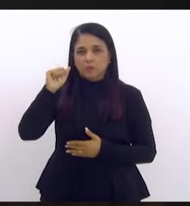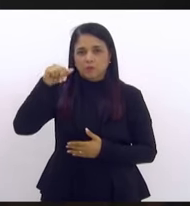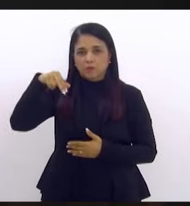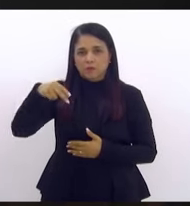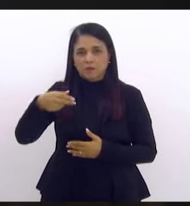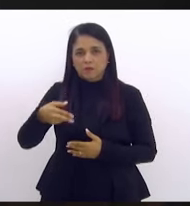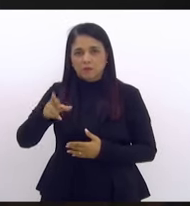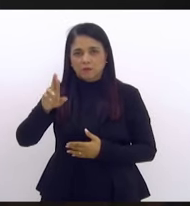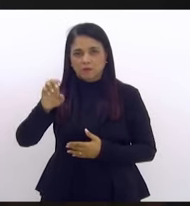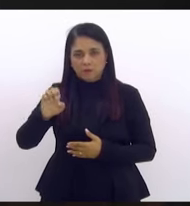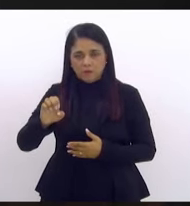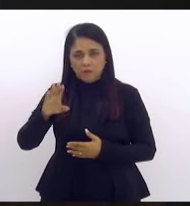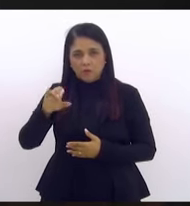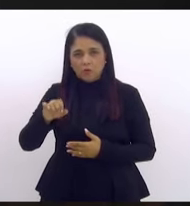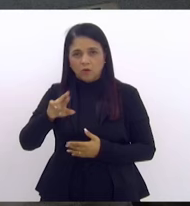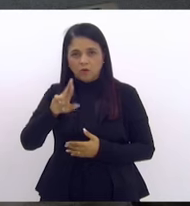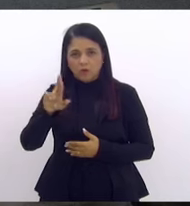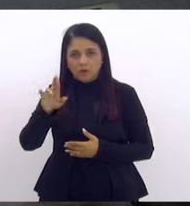Correia.